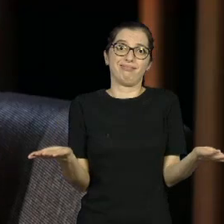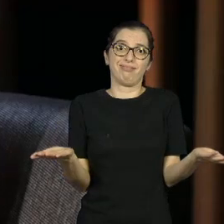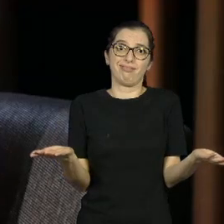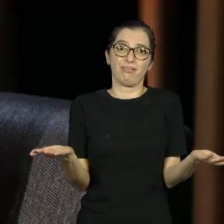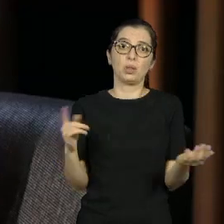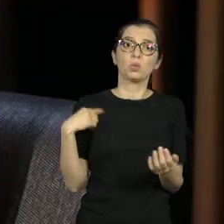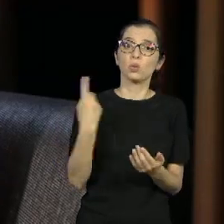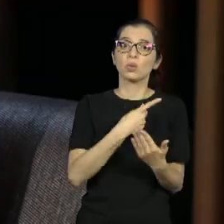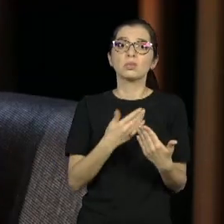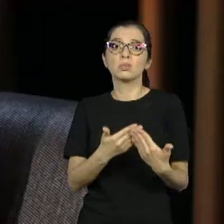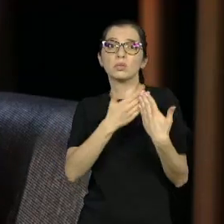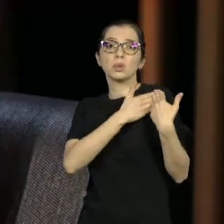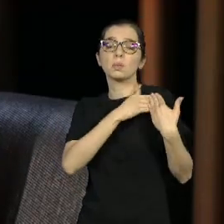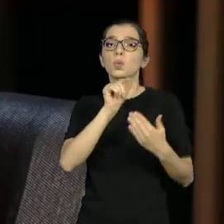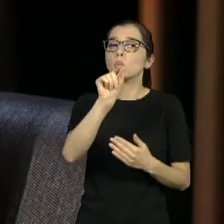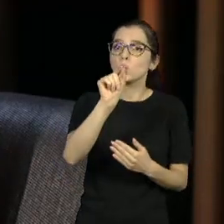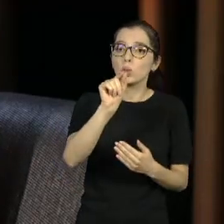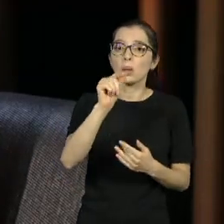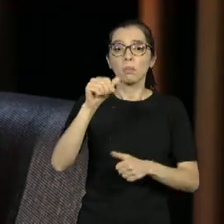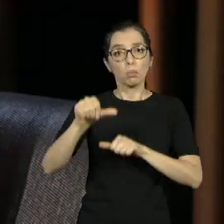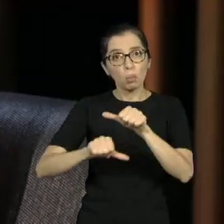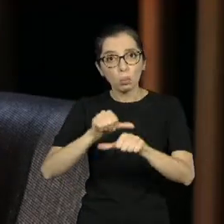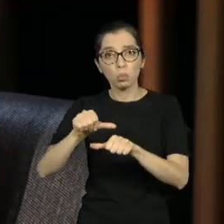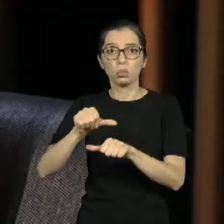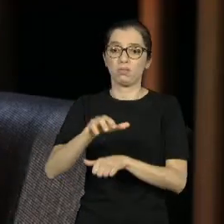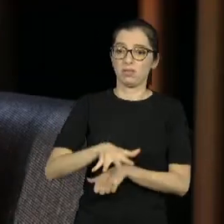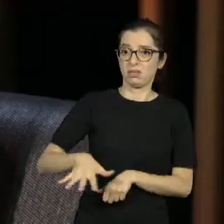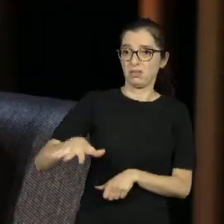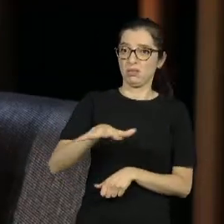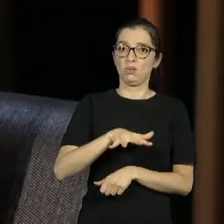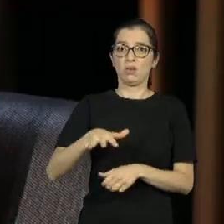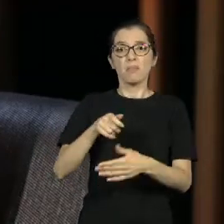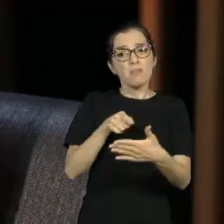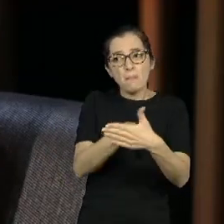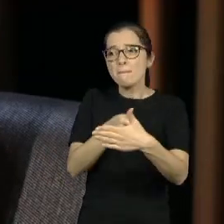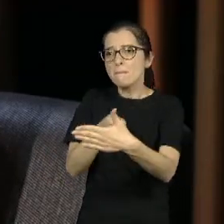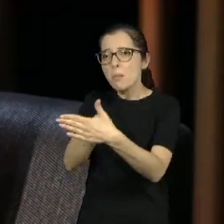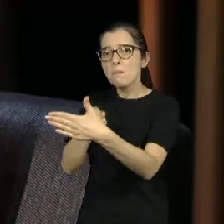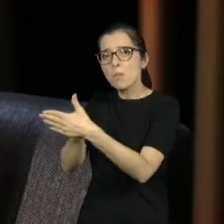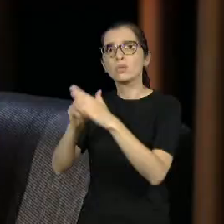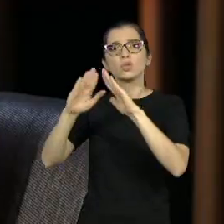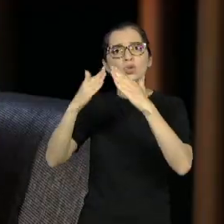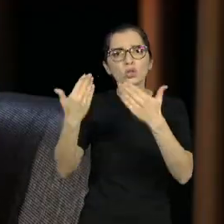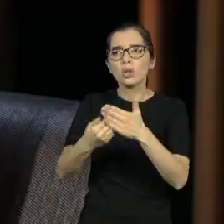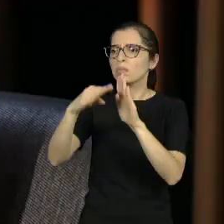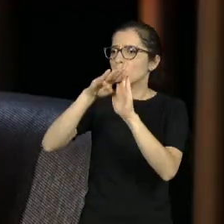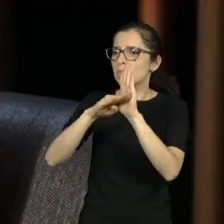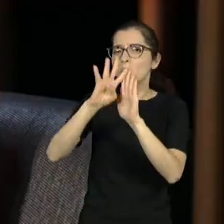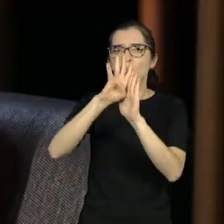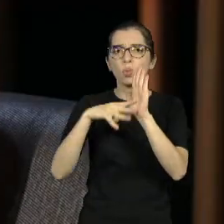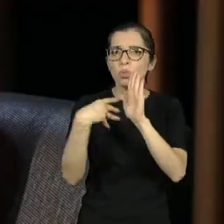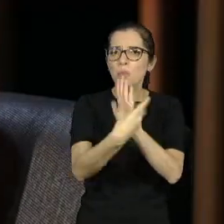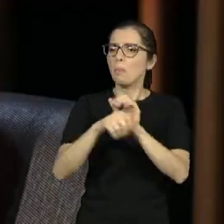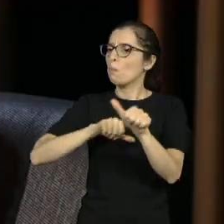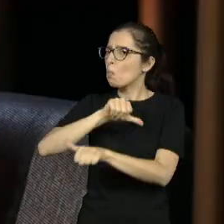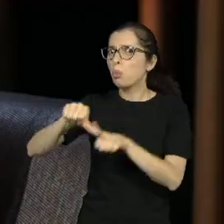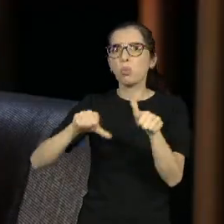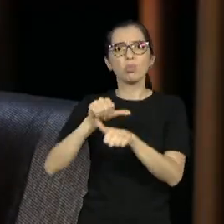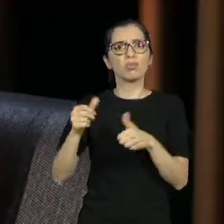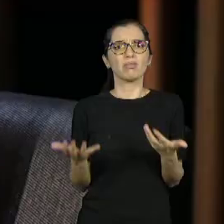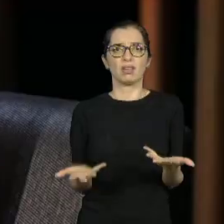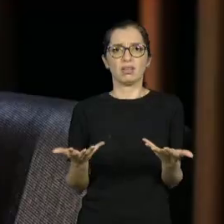nosso papel é mudar o currículo da personagem escolas ou atuar nas escolas para que elas usem ação